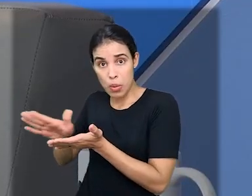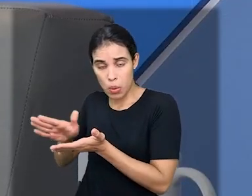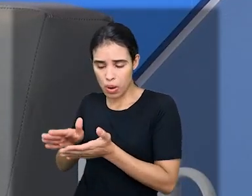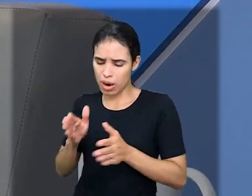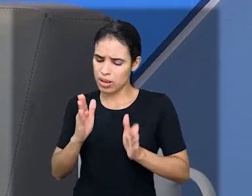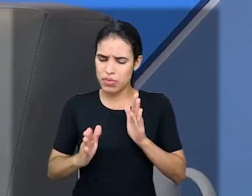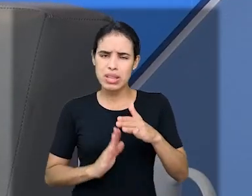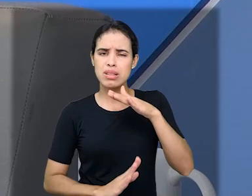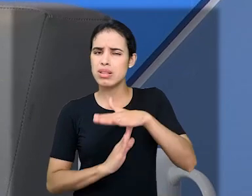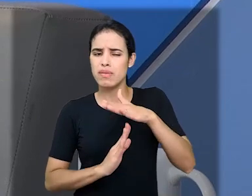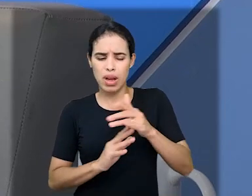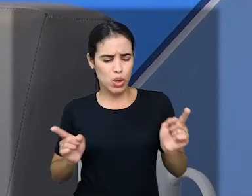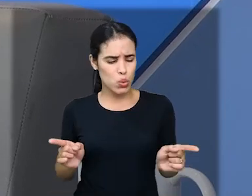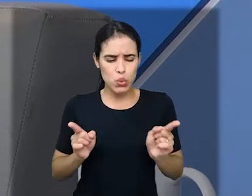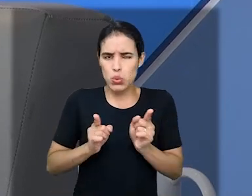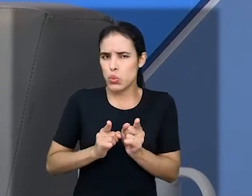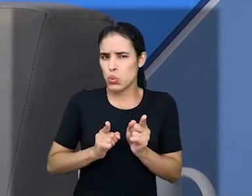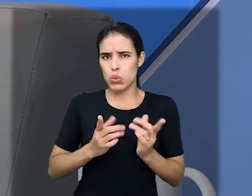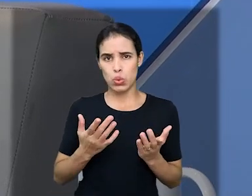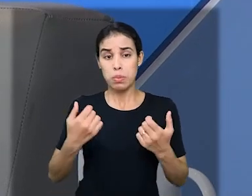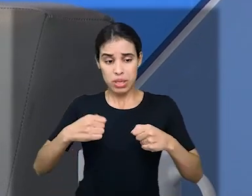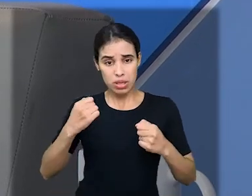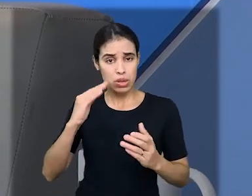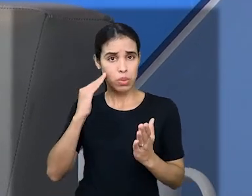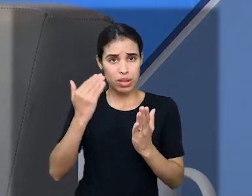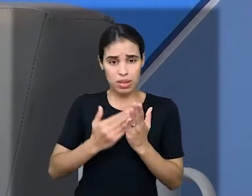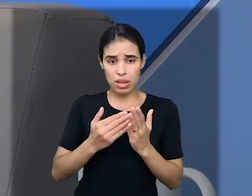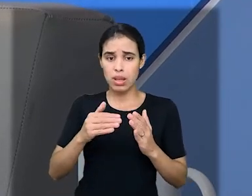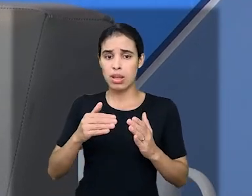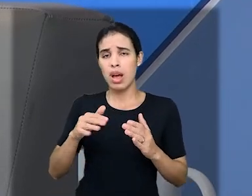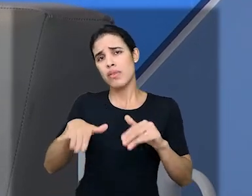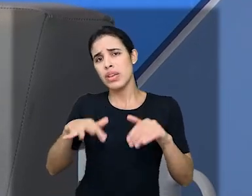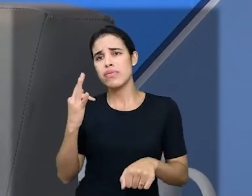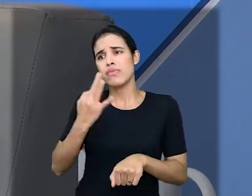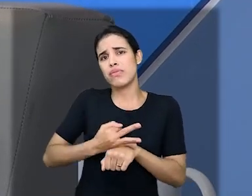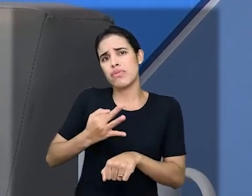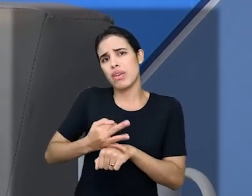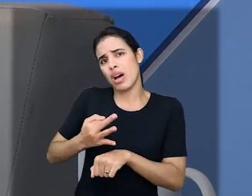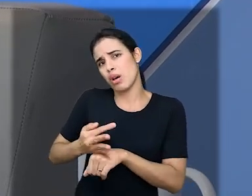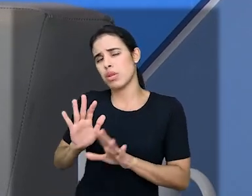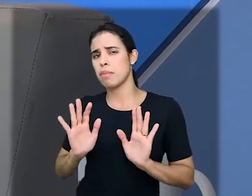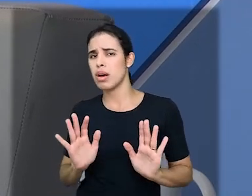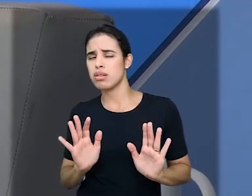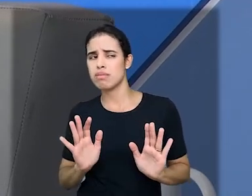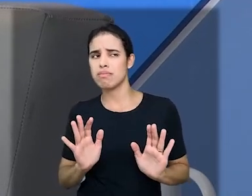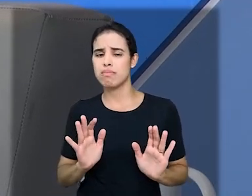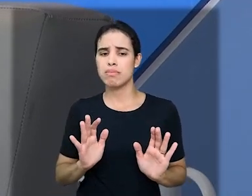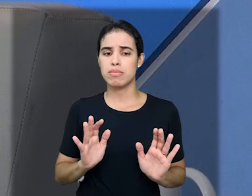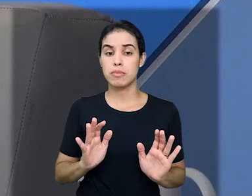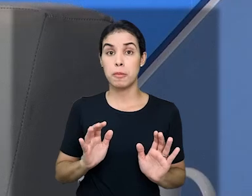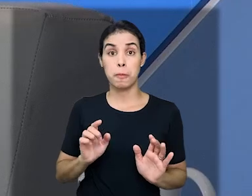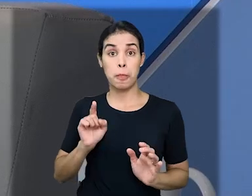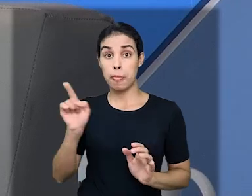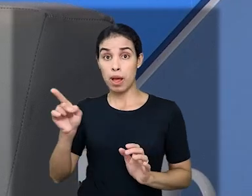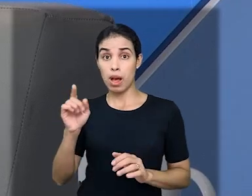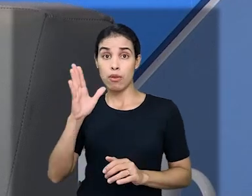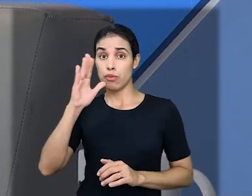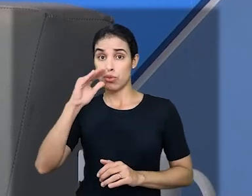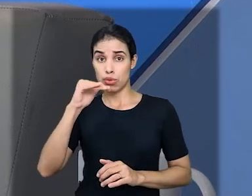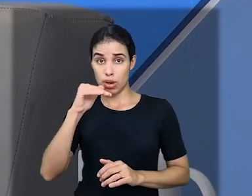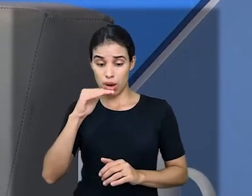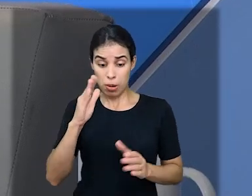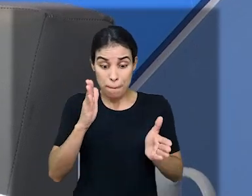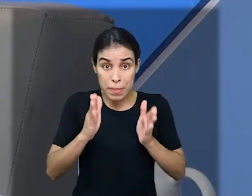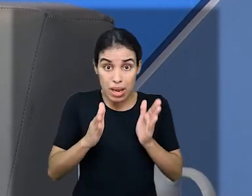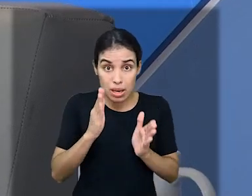um intervalo pequeno de dias que a pessoa falta, mas aquele empregado que no aviso